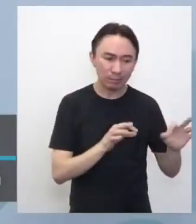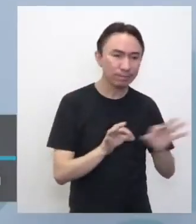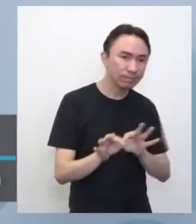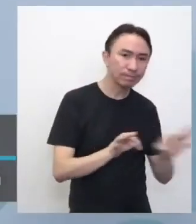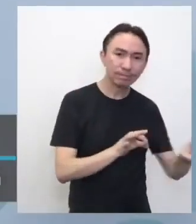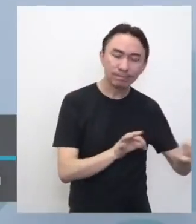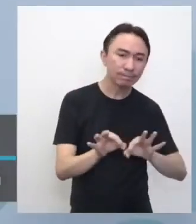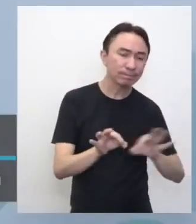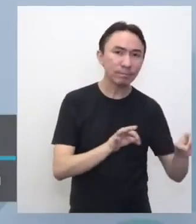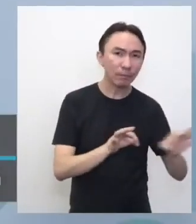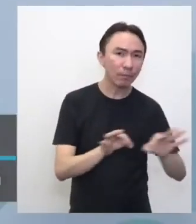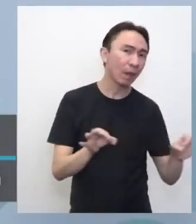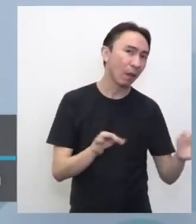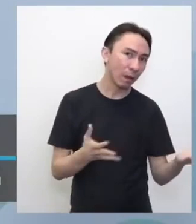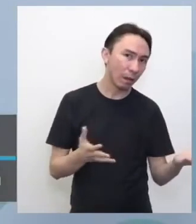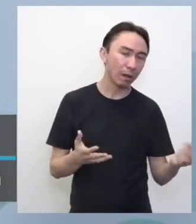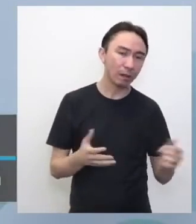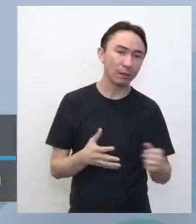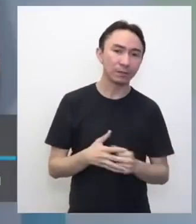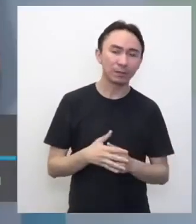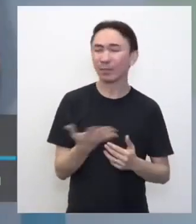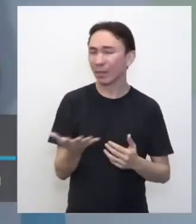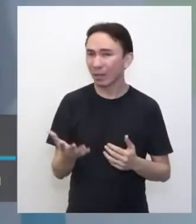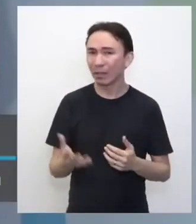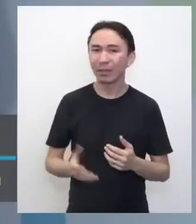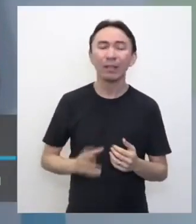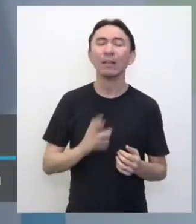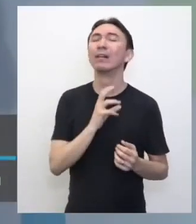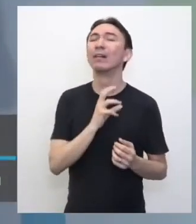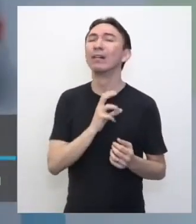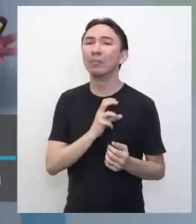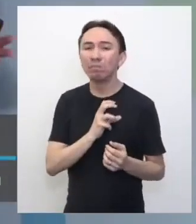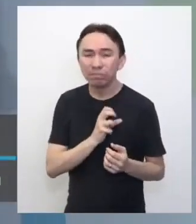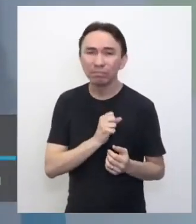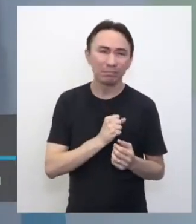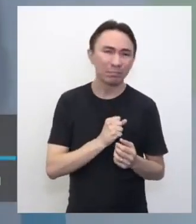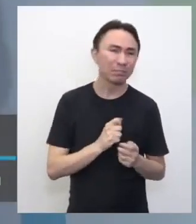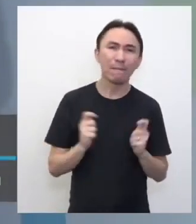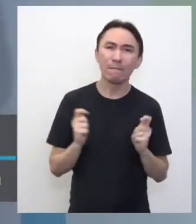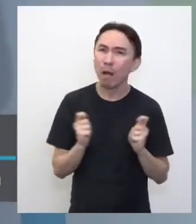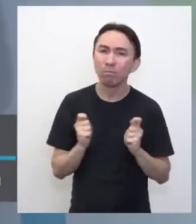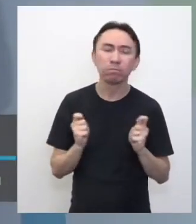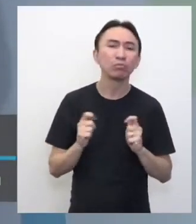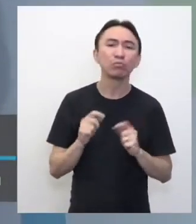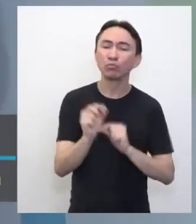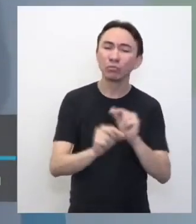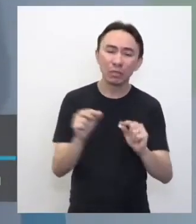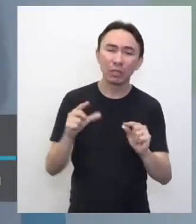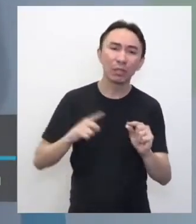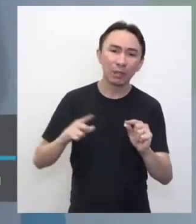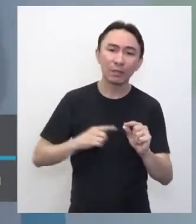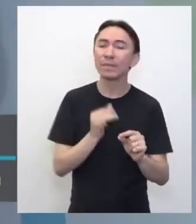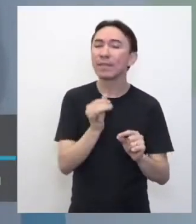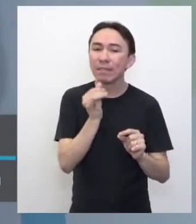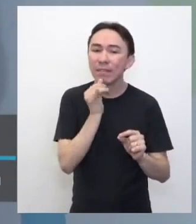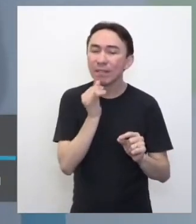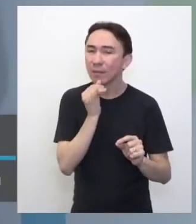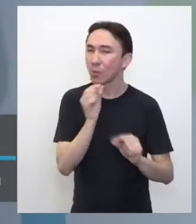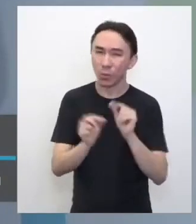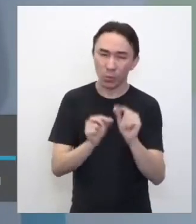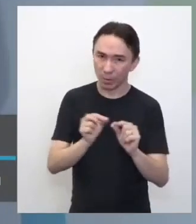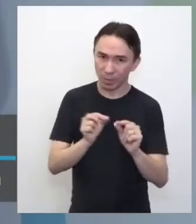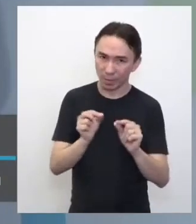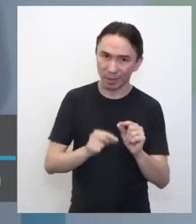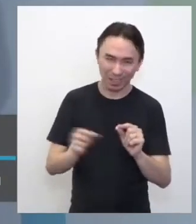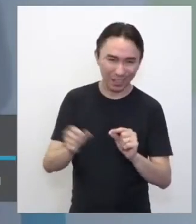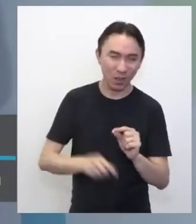também, Mauro? O aluno Eric falando também. Eu adoro usar, tem vários outros exemplos, né? Mas Sim. eu adoro usar o mesmo exemplo, que é o poema do Carlos Drummond, No Meio do